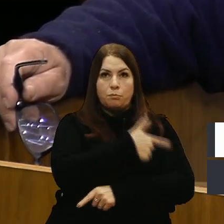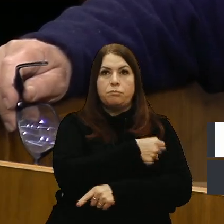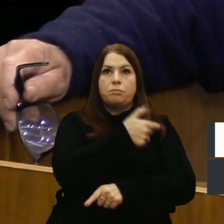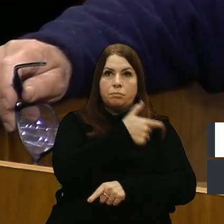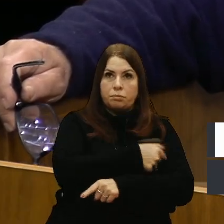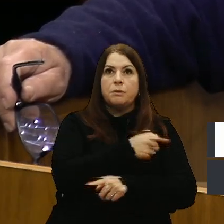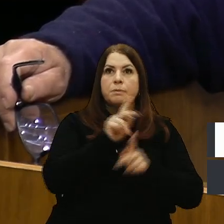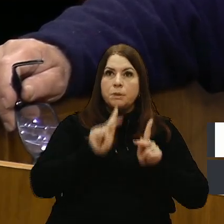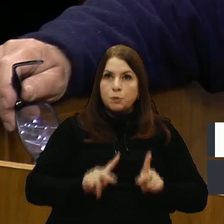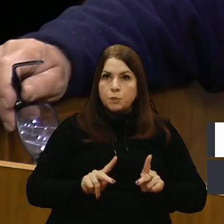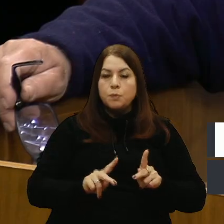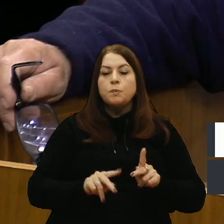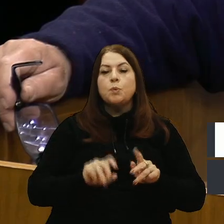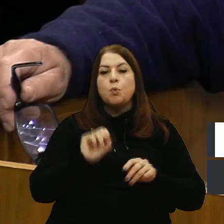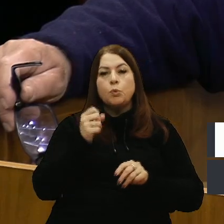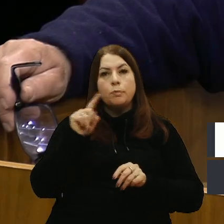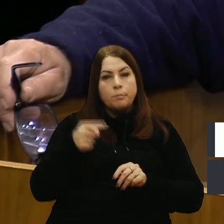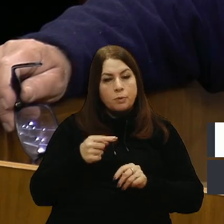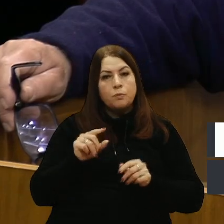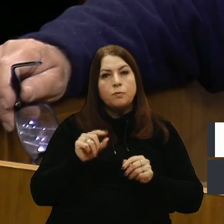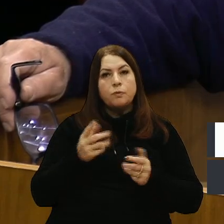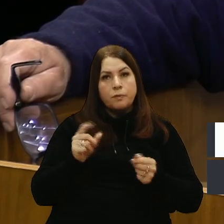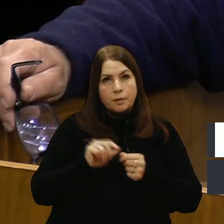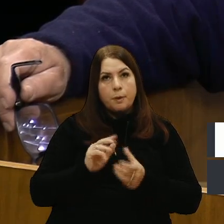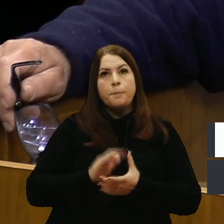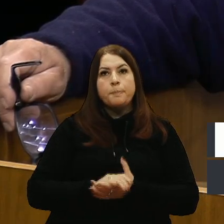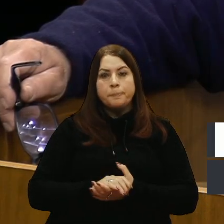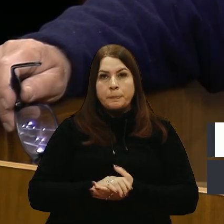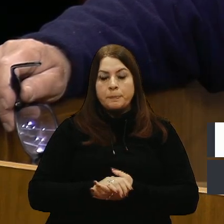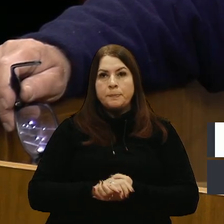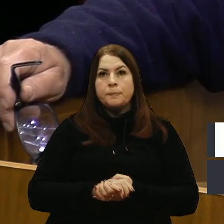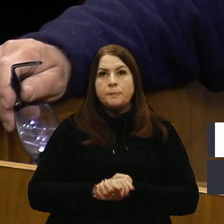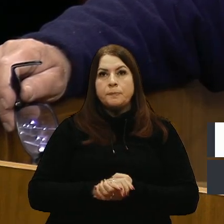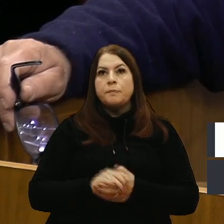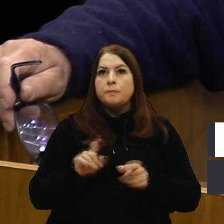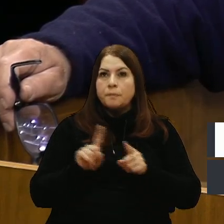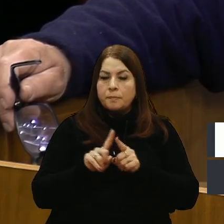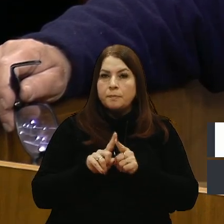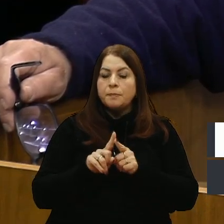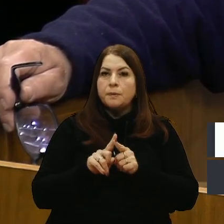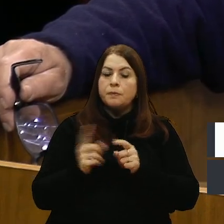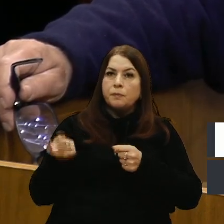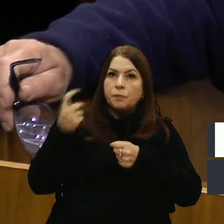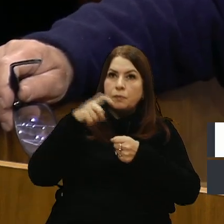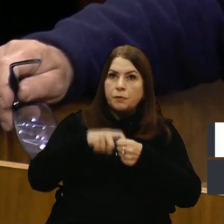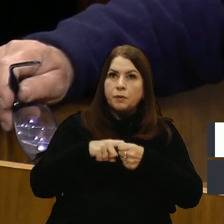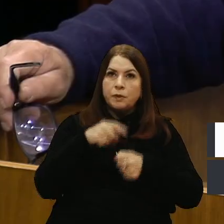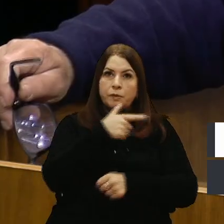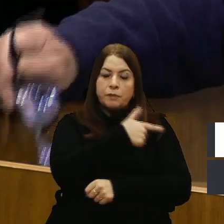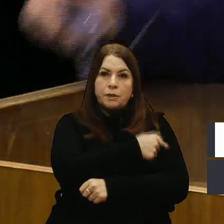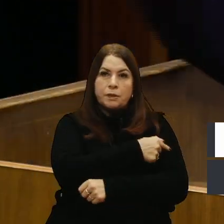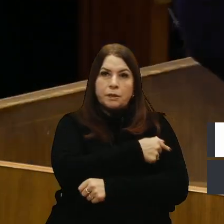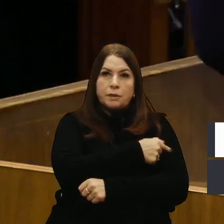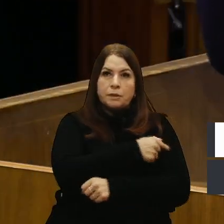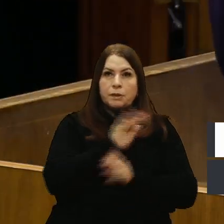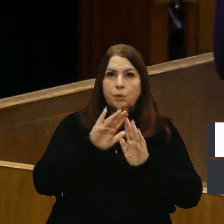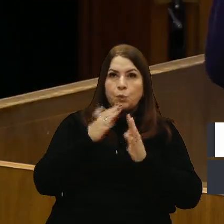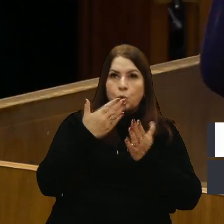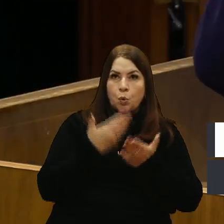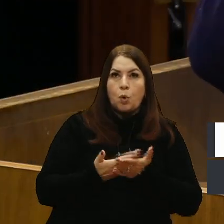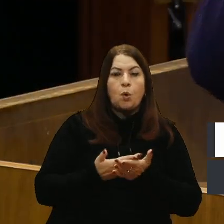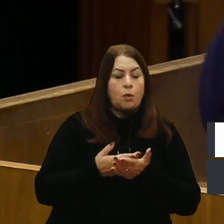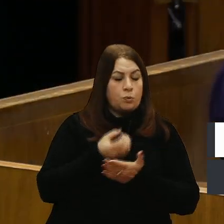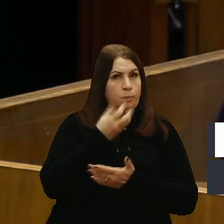aplicadas. Mais de 8.000 doses aplicadas. Também foram retomadas as vacinações em escolas, isso é